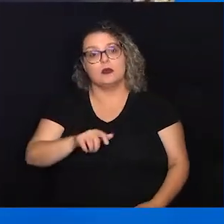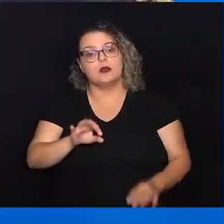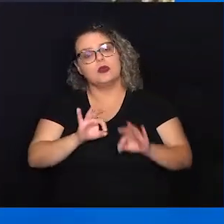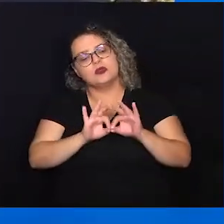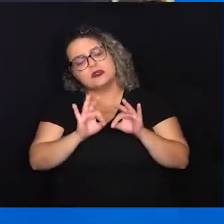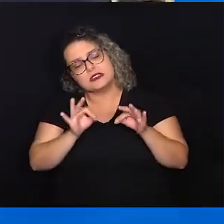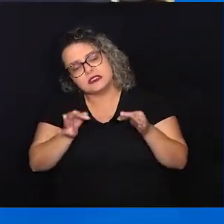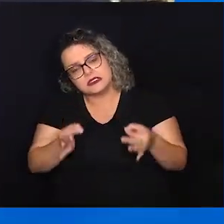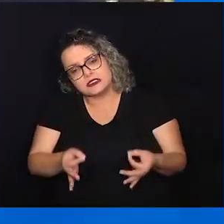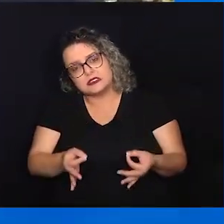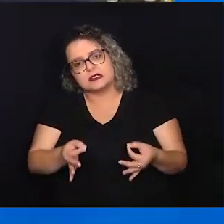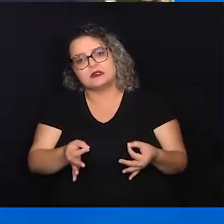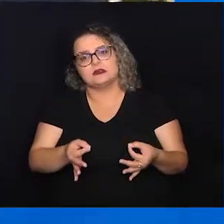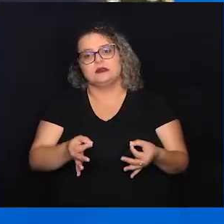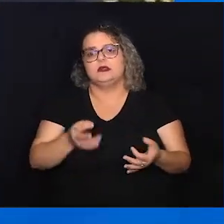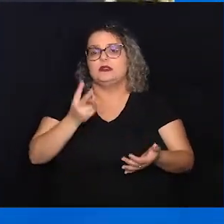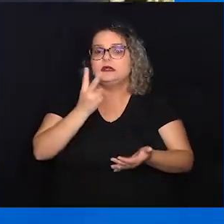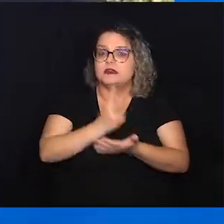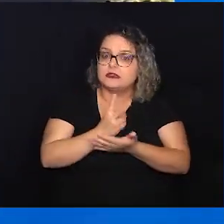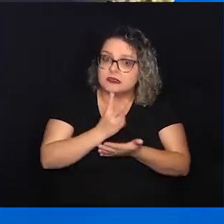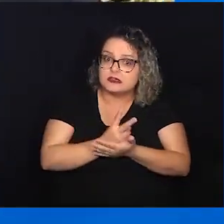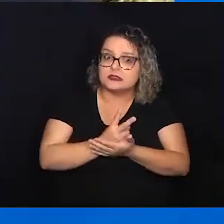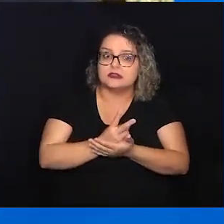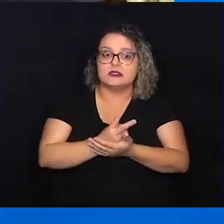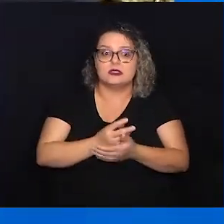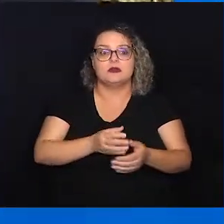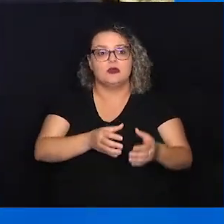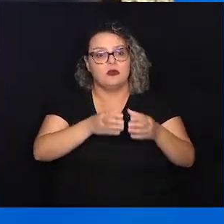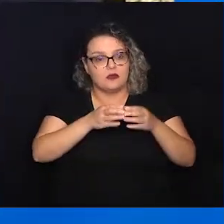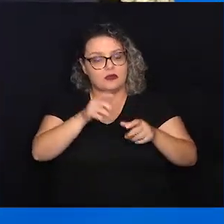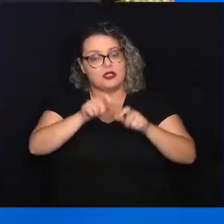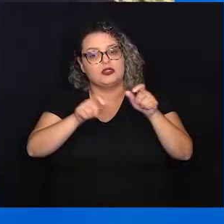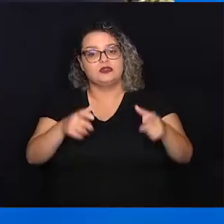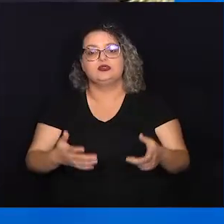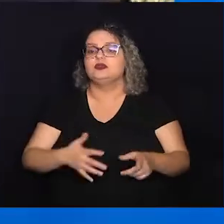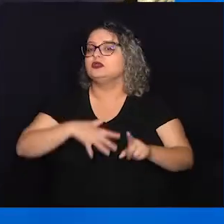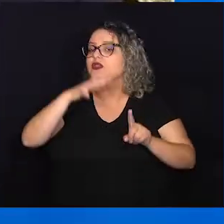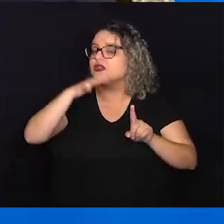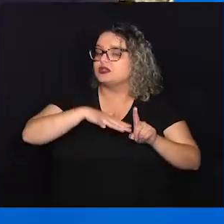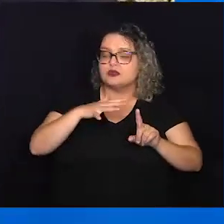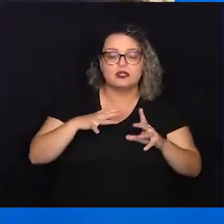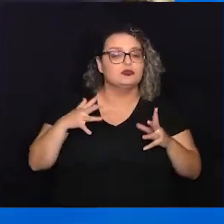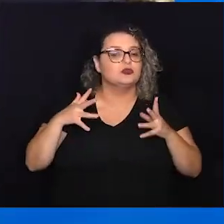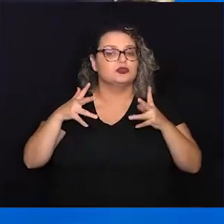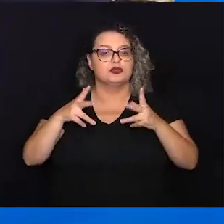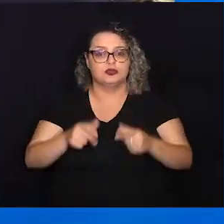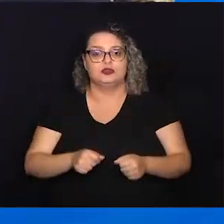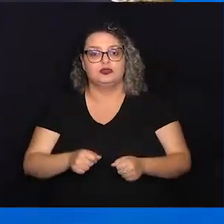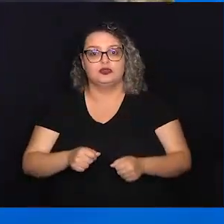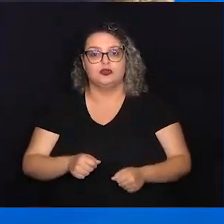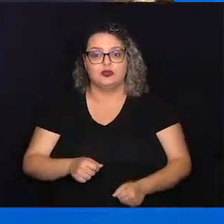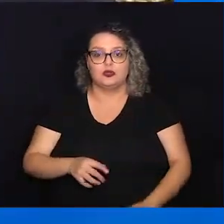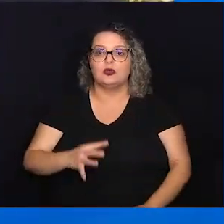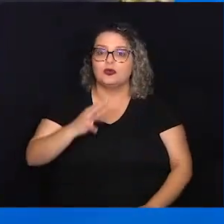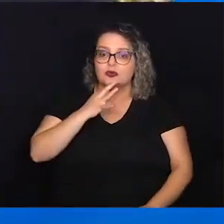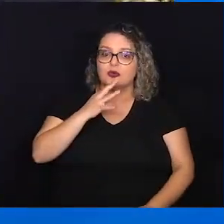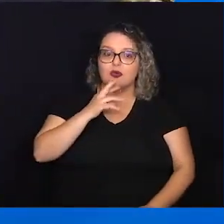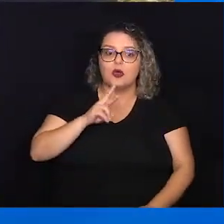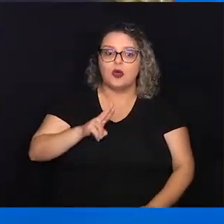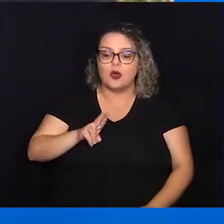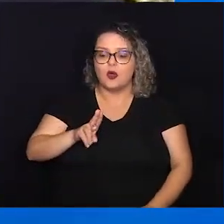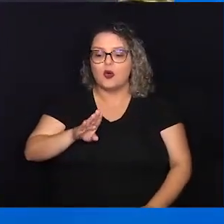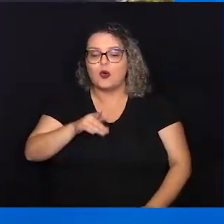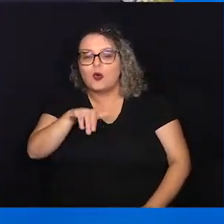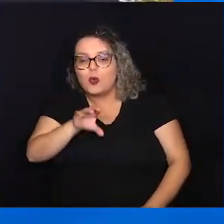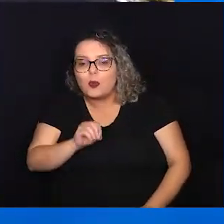muito simples, sempre no meio das pessoas, admirado por todos, né? Popularmente conhecido como